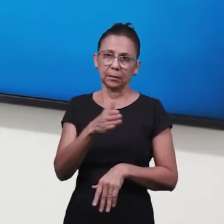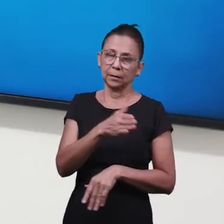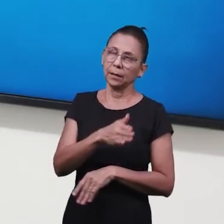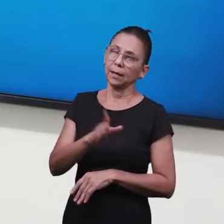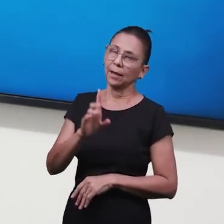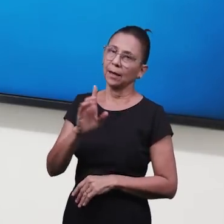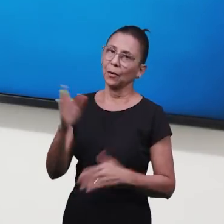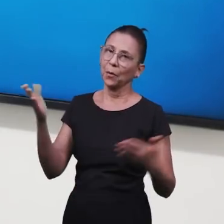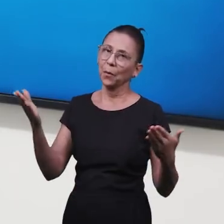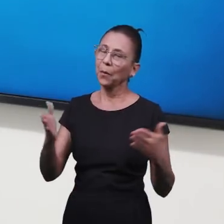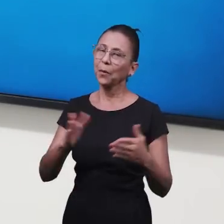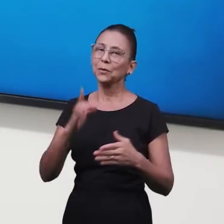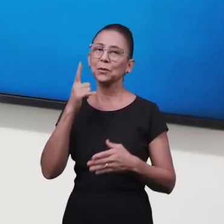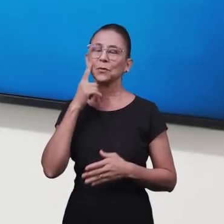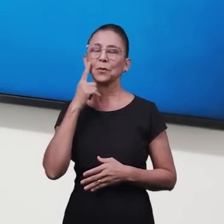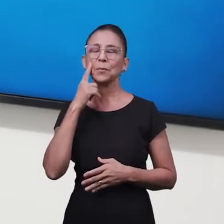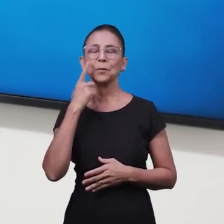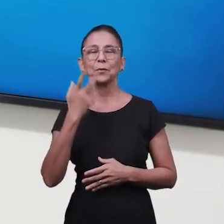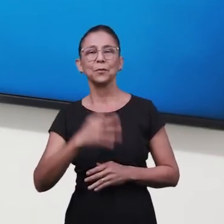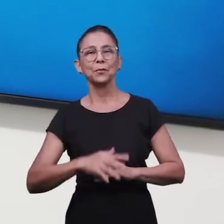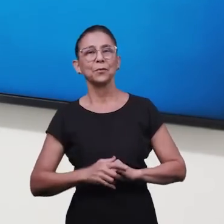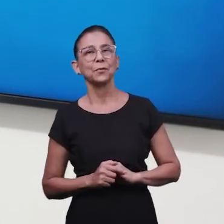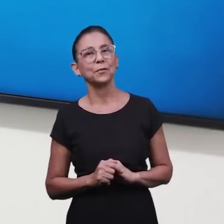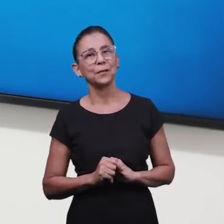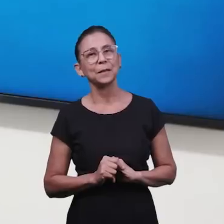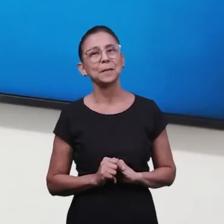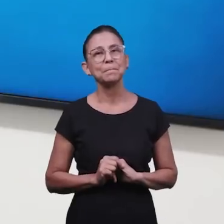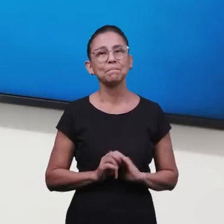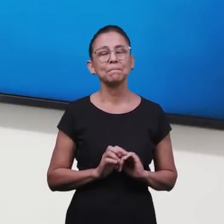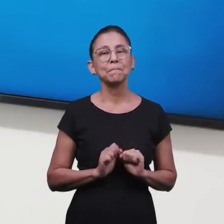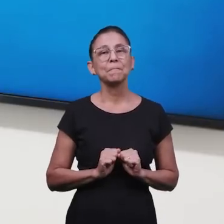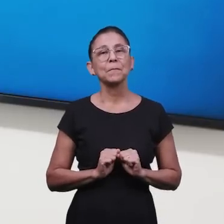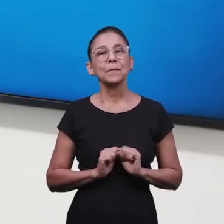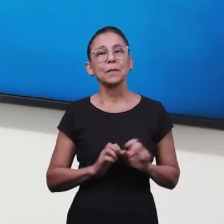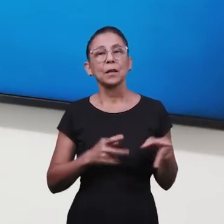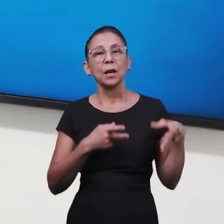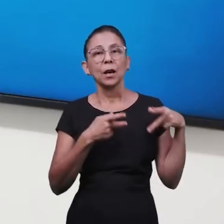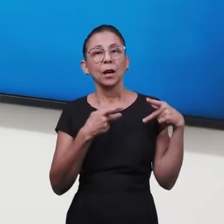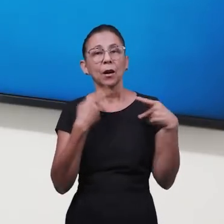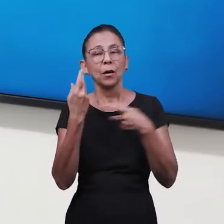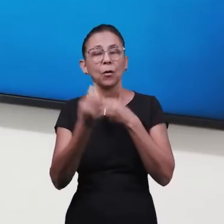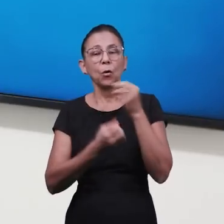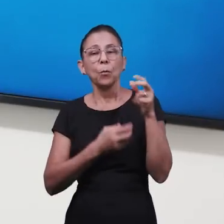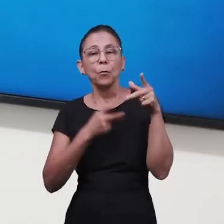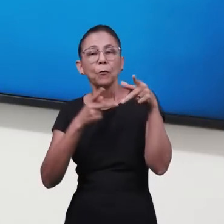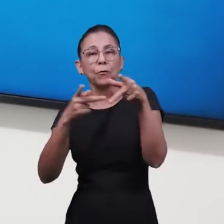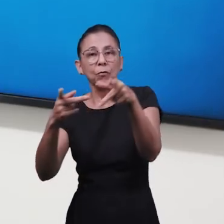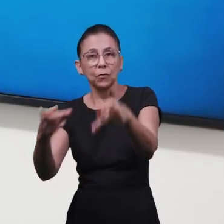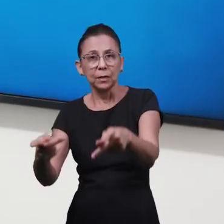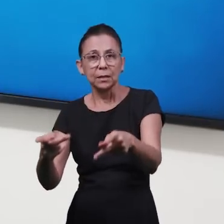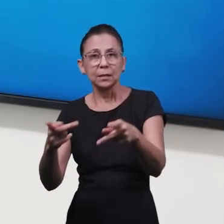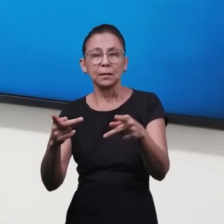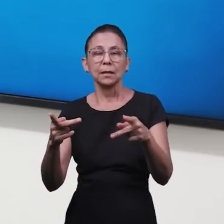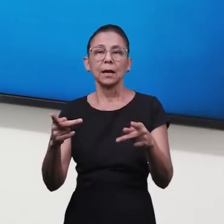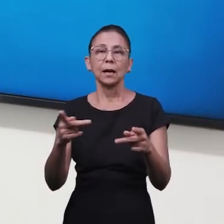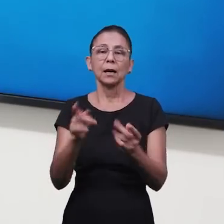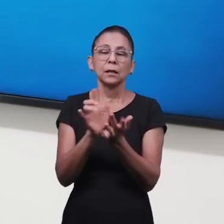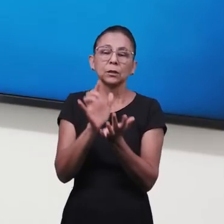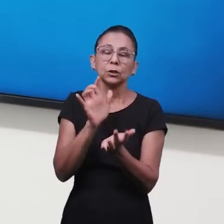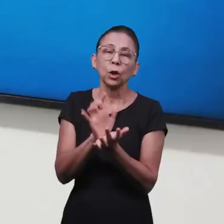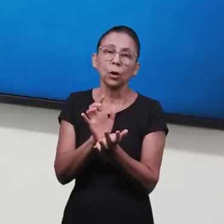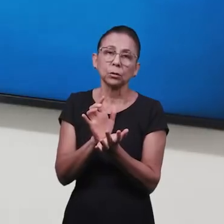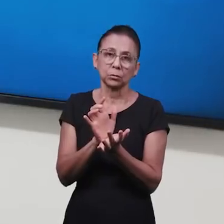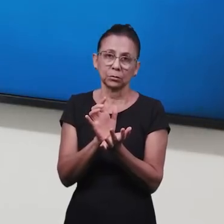especificamente da visita como uma ferramenta de acessibilidade, a instrumentação da visita também como acessibilidade aos